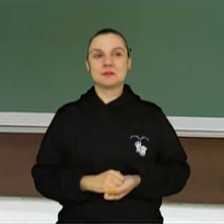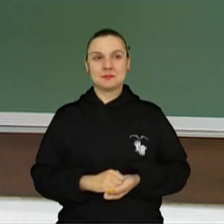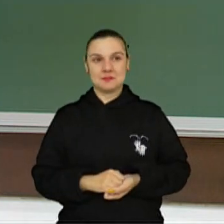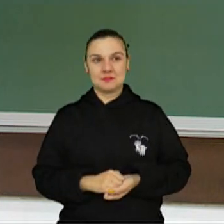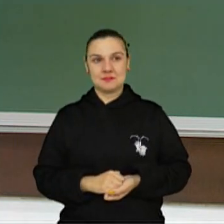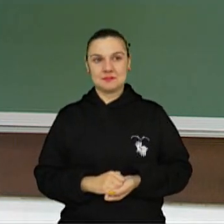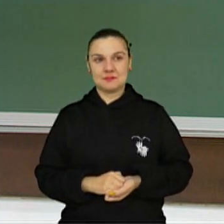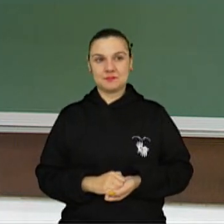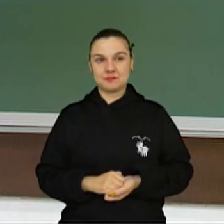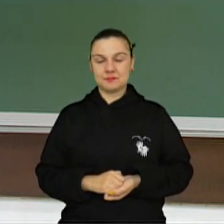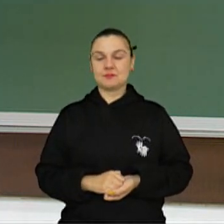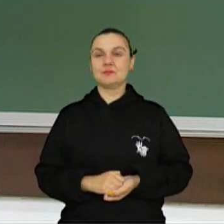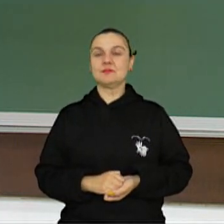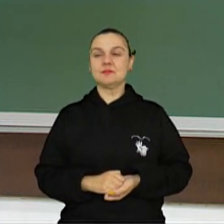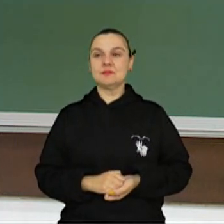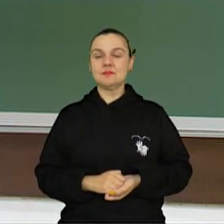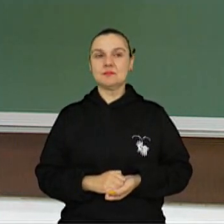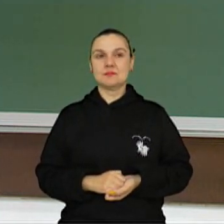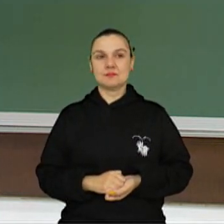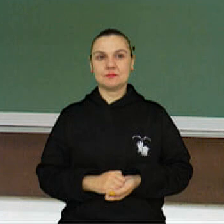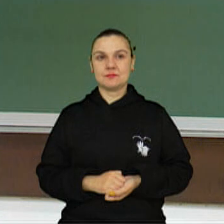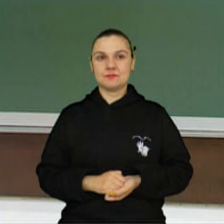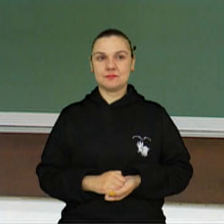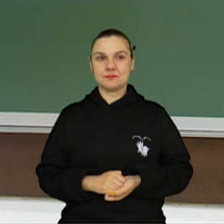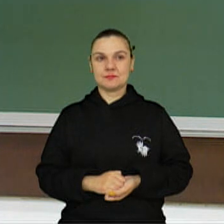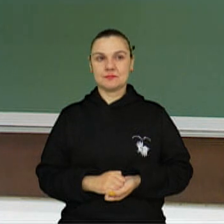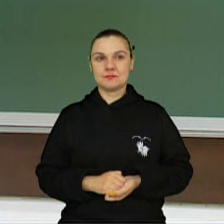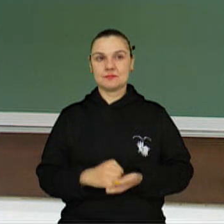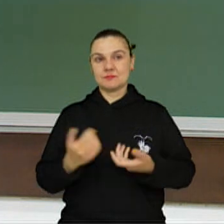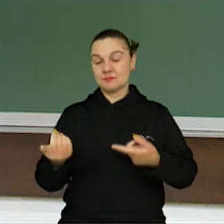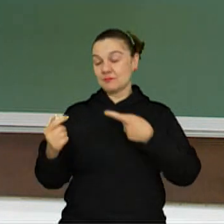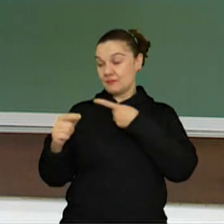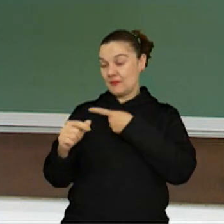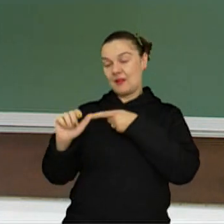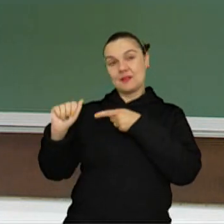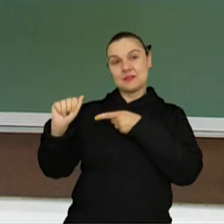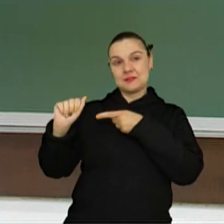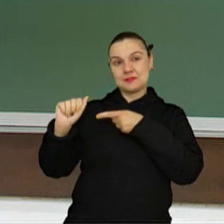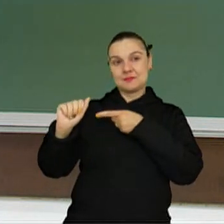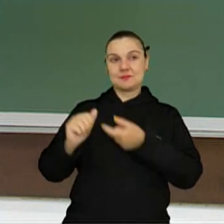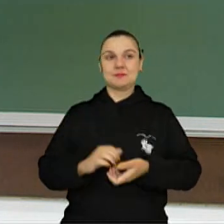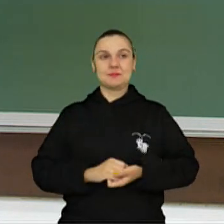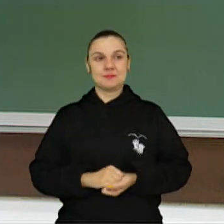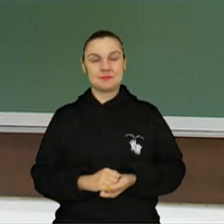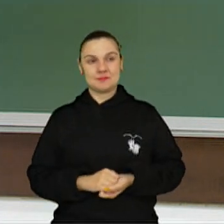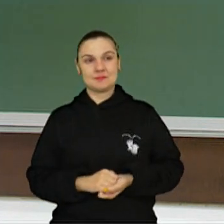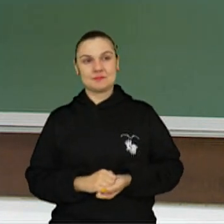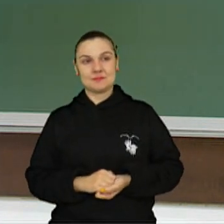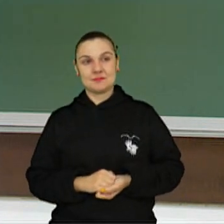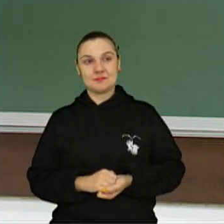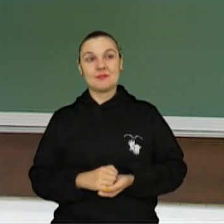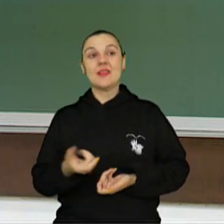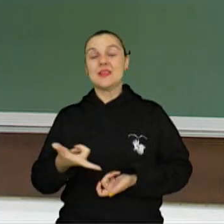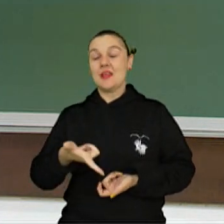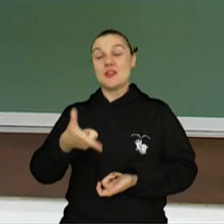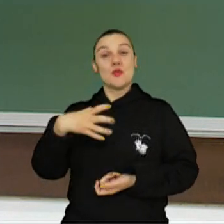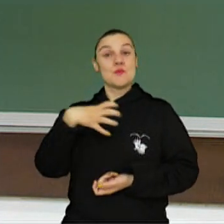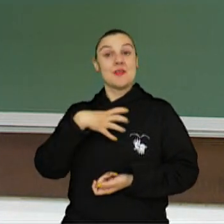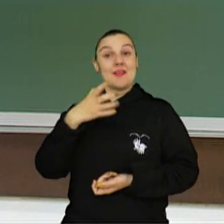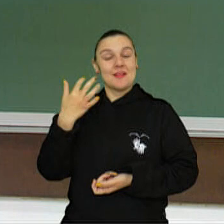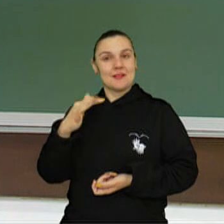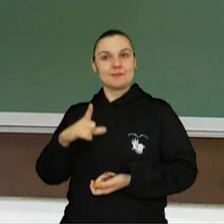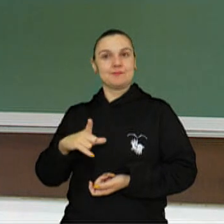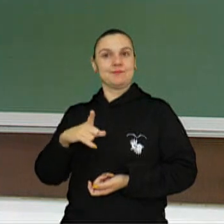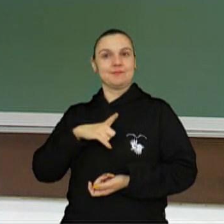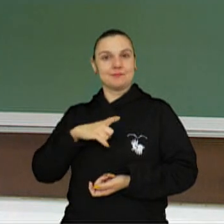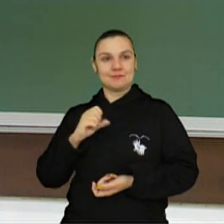verbo correspondente. Tiene mucha fiebre. E não siente mucha fiebre. A gente não sente, a gente tem.